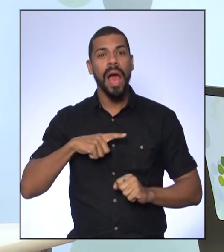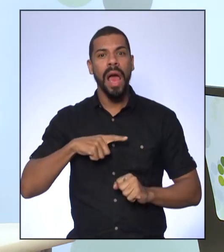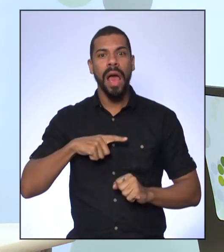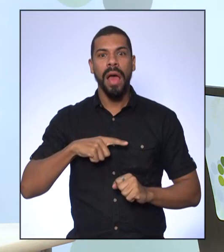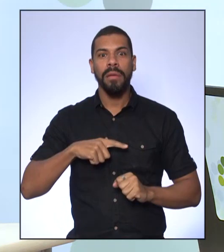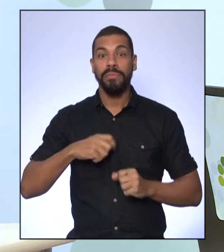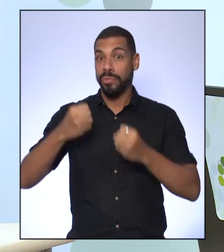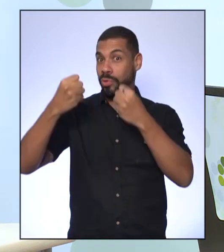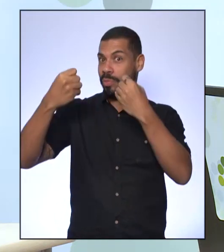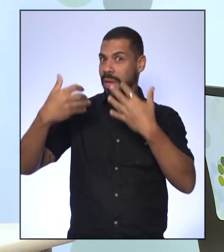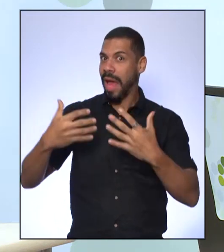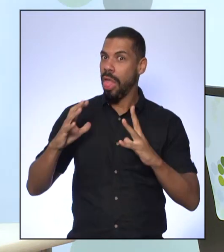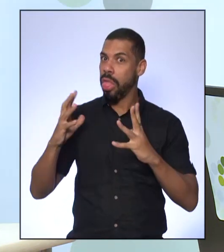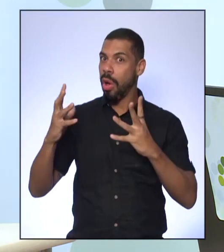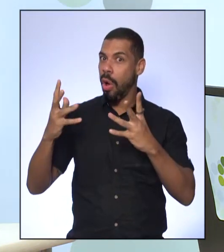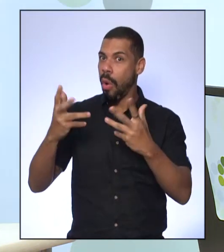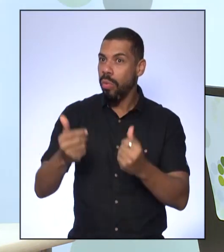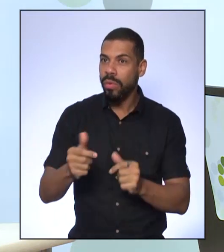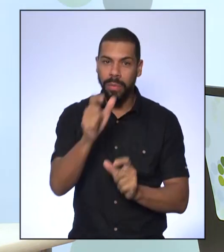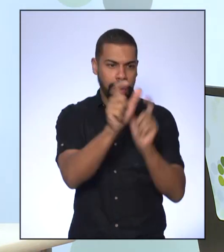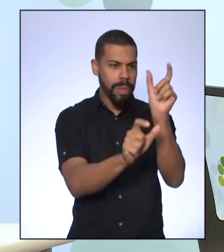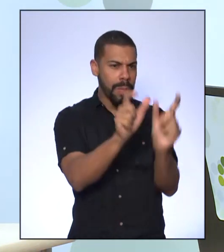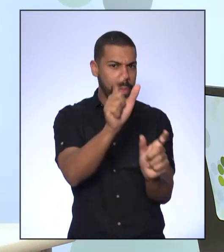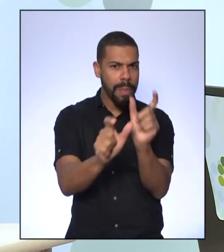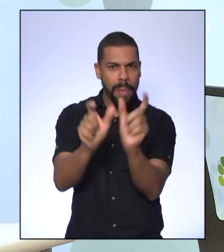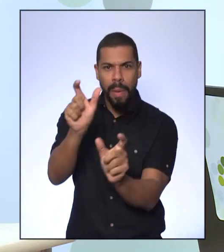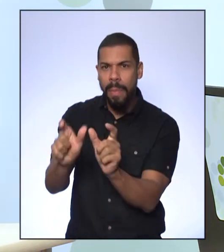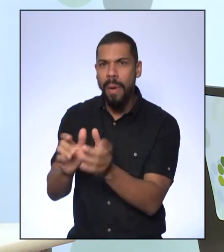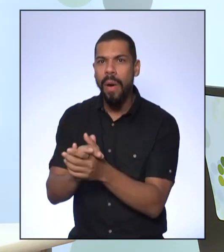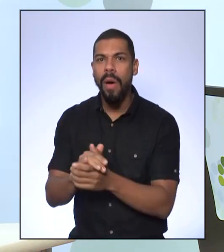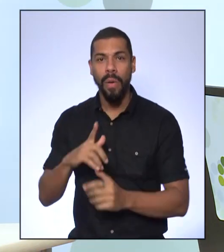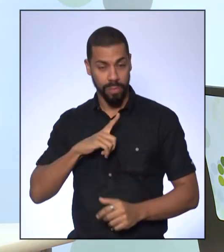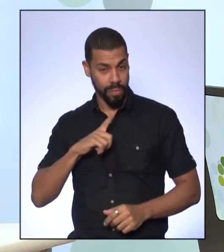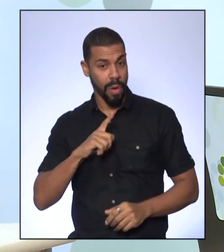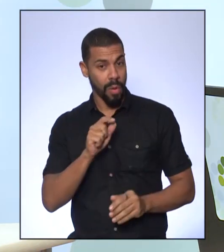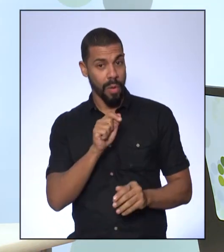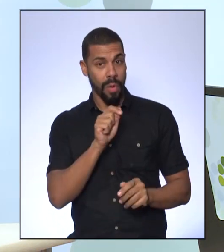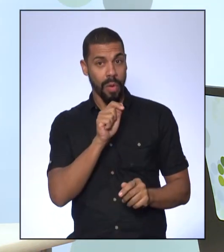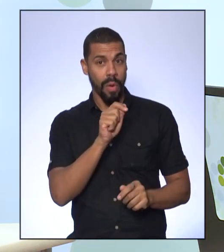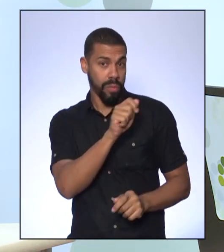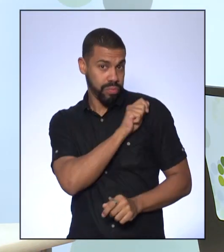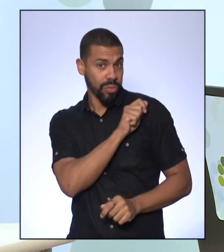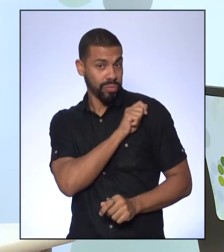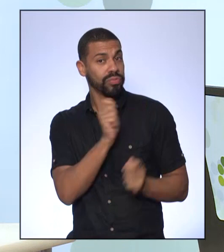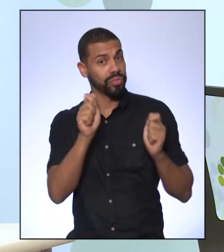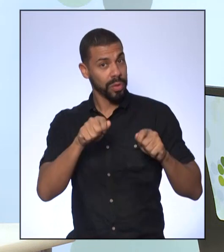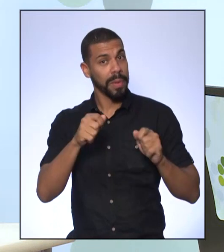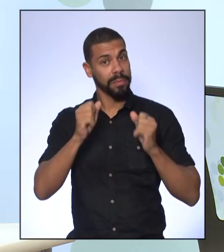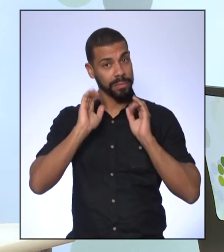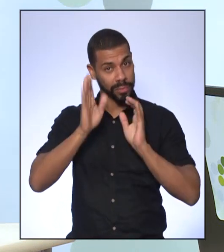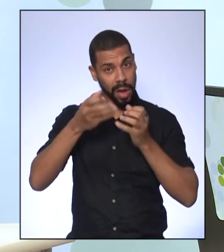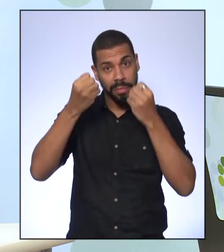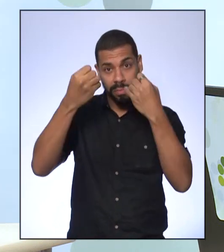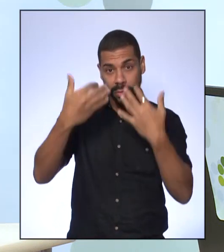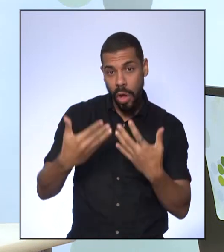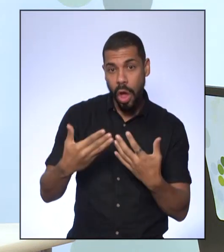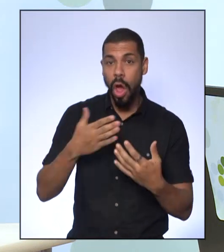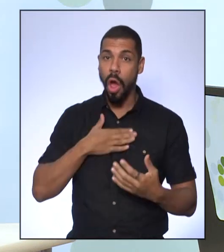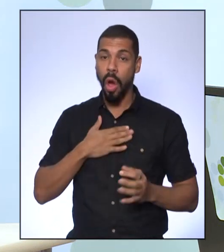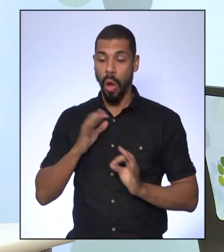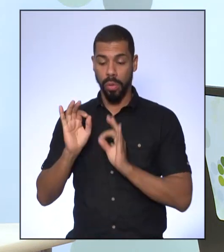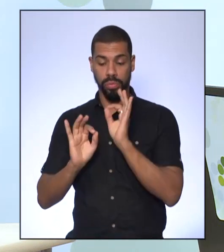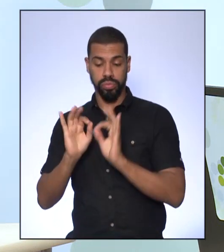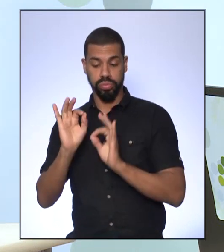né, para a reflexão das pessoas, dos meus alunos, né? E como eu falei para vocês, eu cuido de um programa